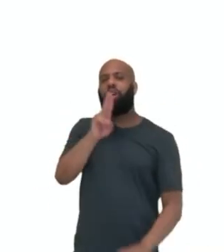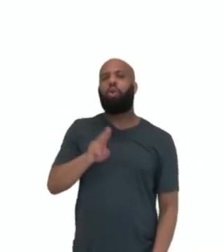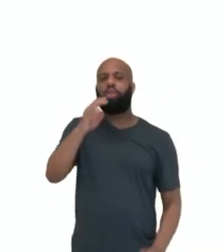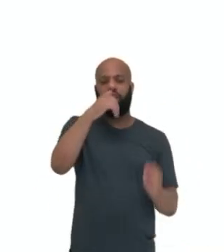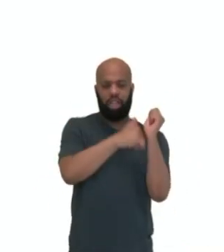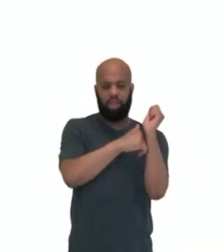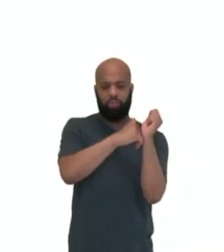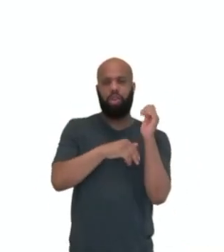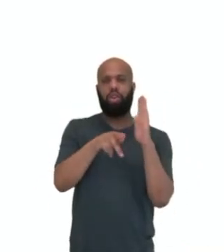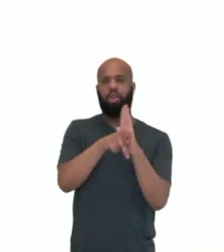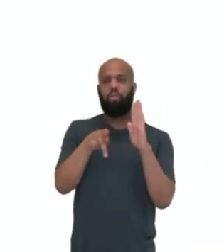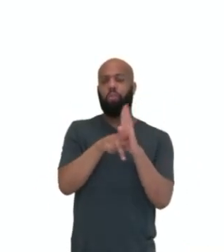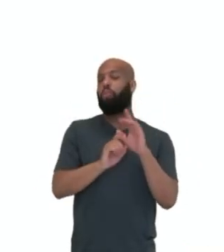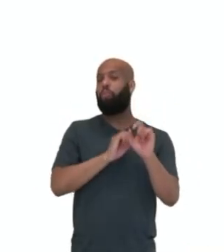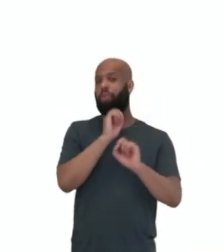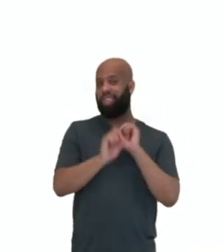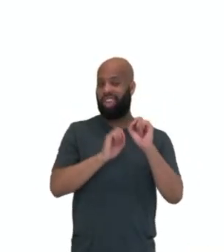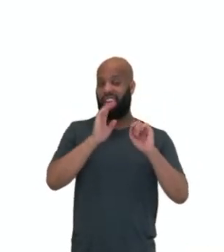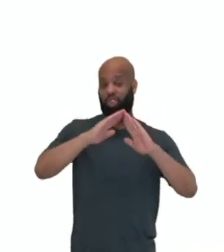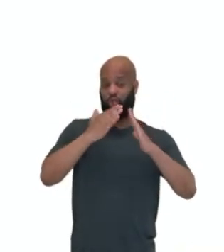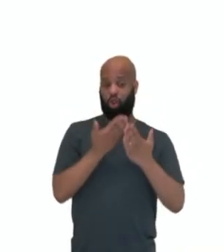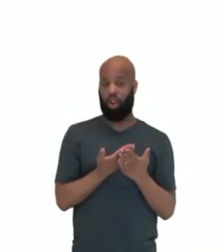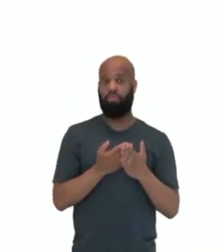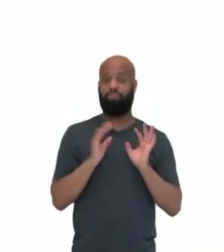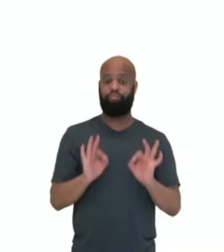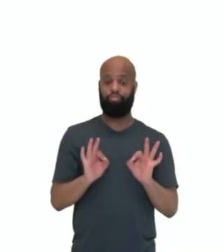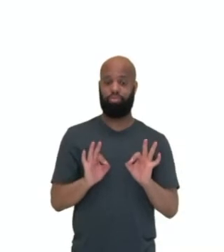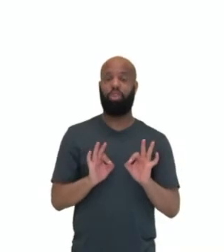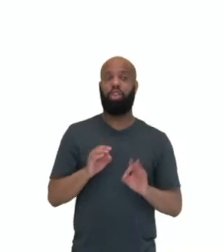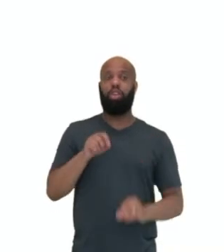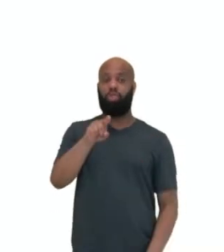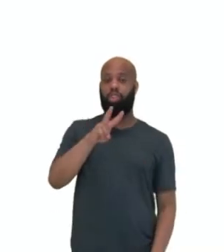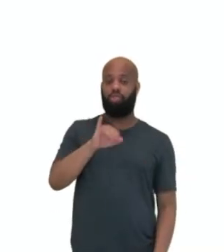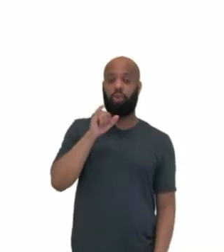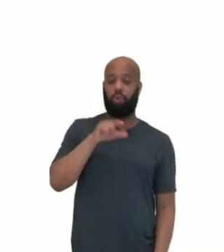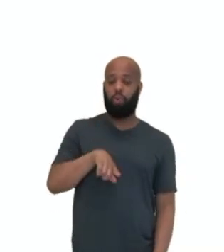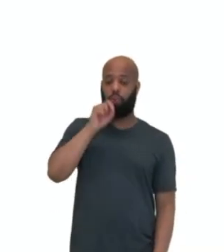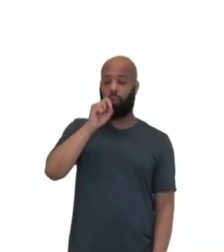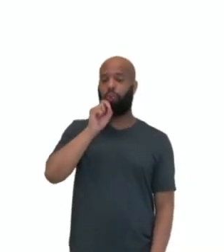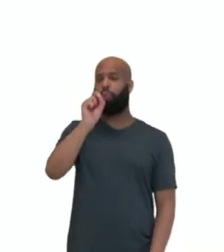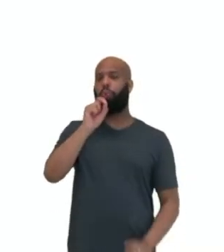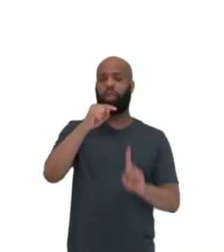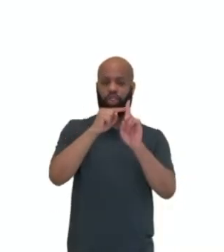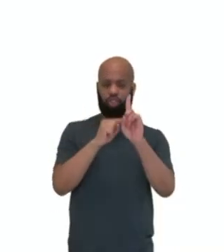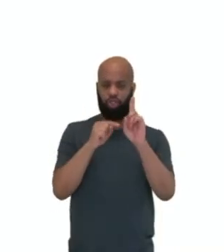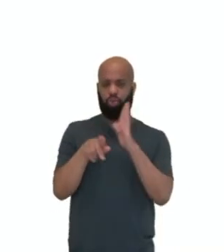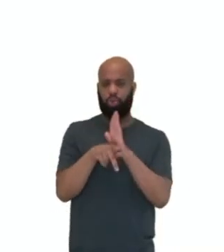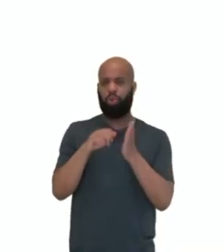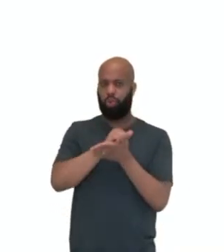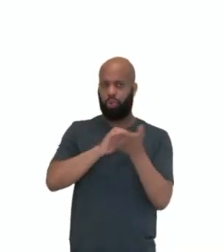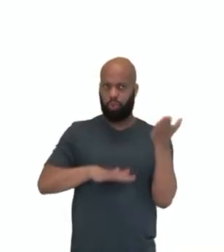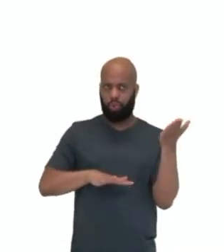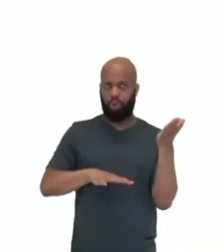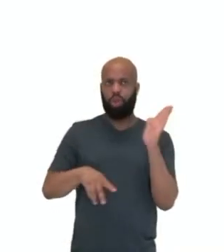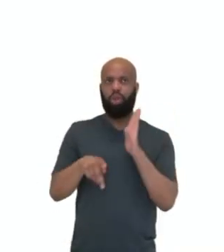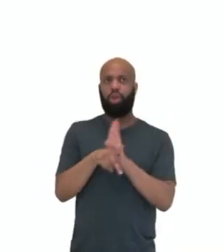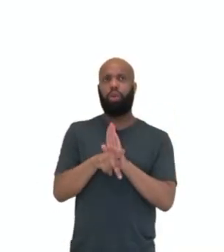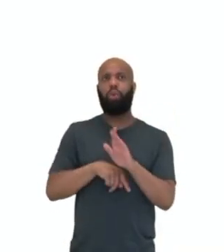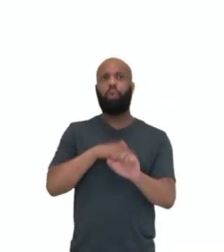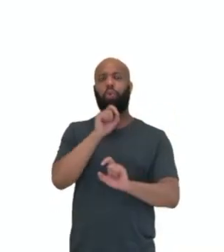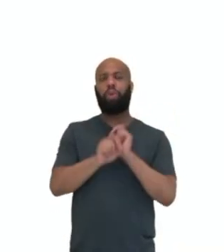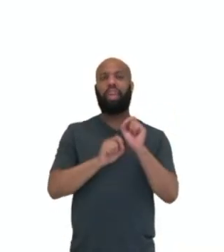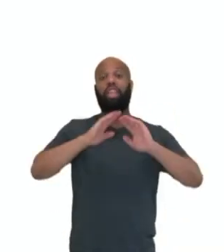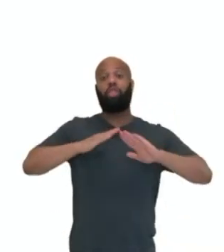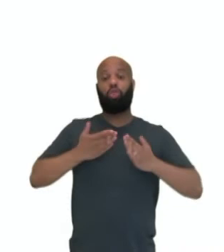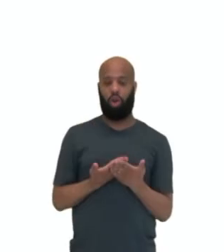escola para dar certo, né? Então, olha só, você vai selecionar que tipo de atividade? Atividade